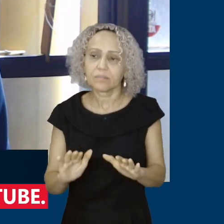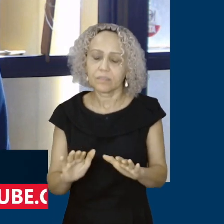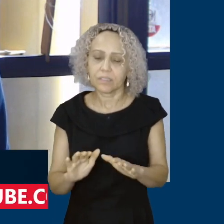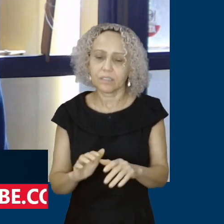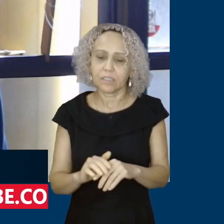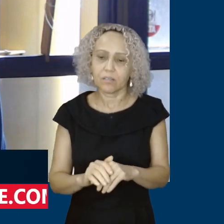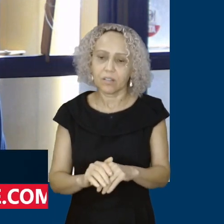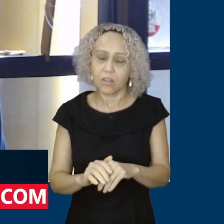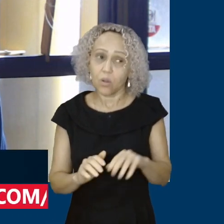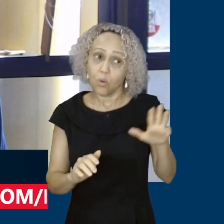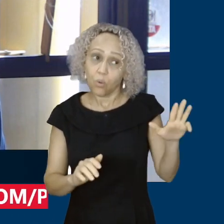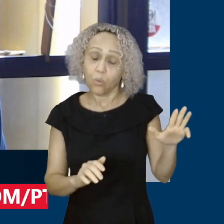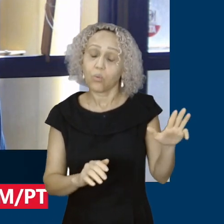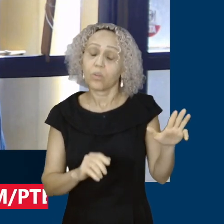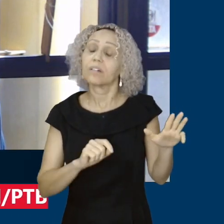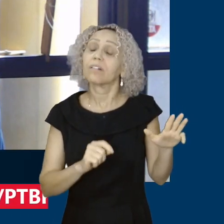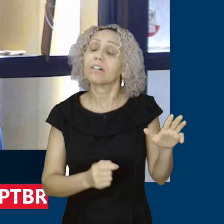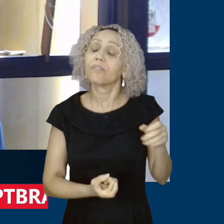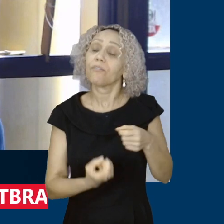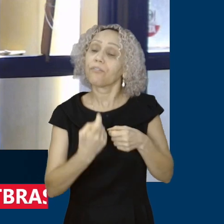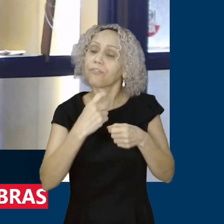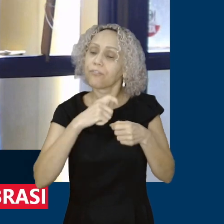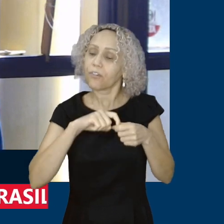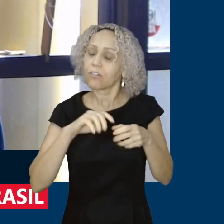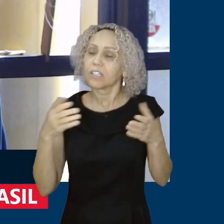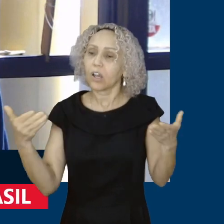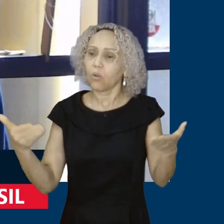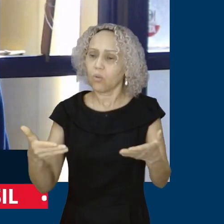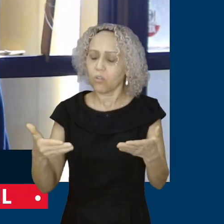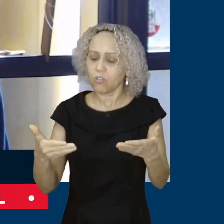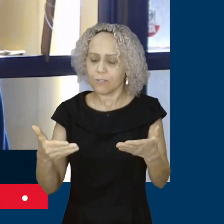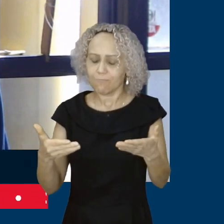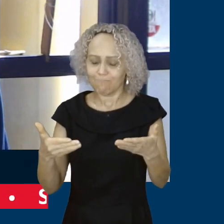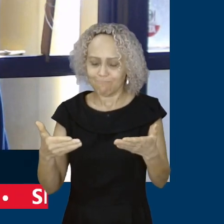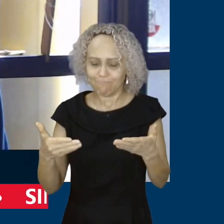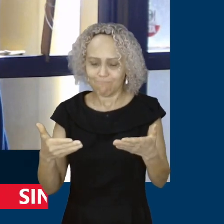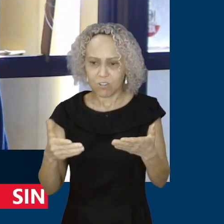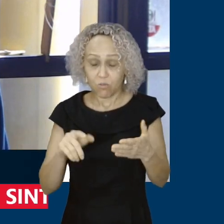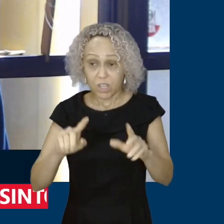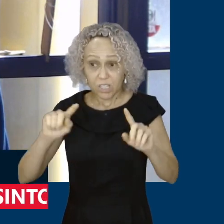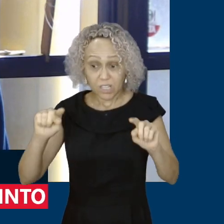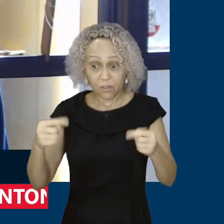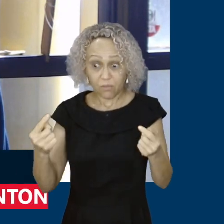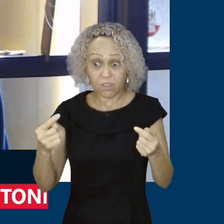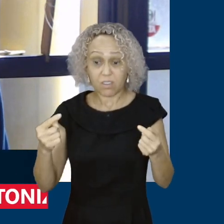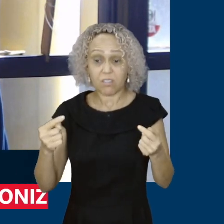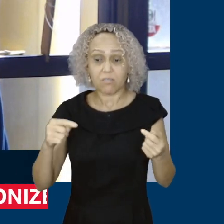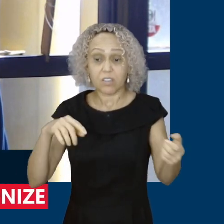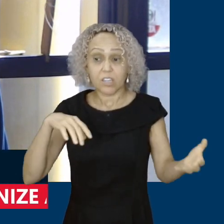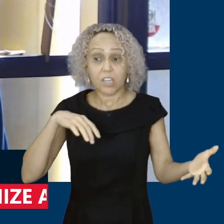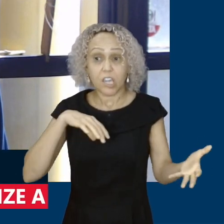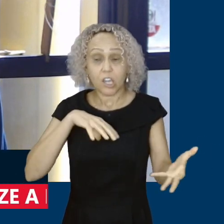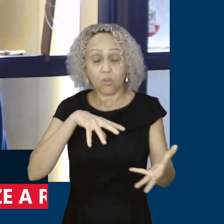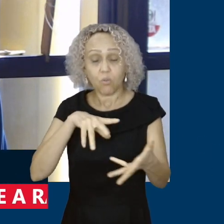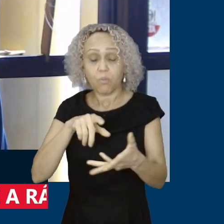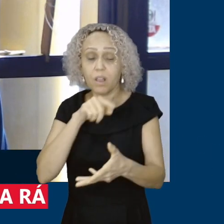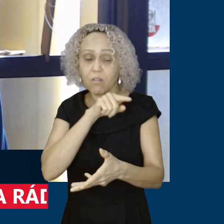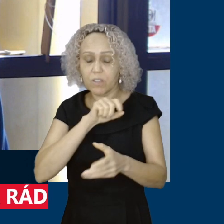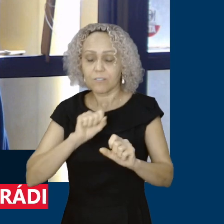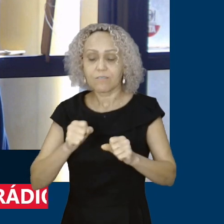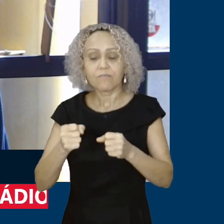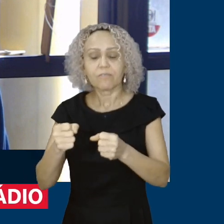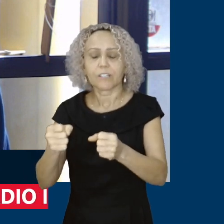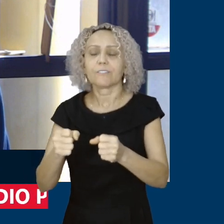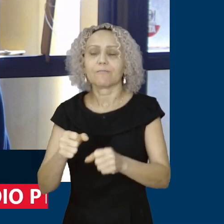é global, né? Que é global, e aí todo mundo já vem acompanhando as ações do governo, que já vem